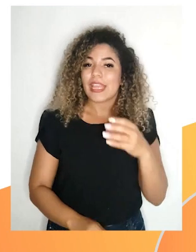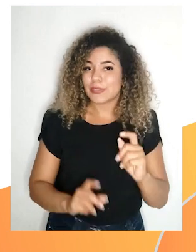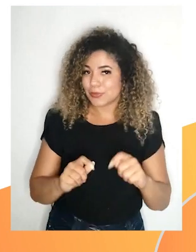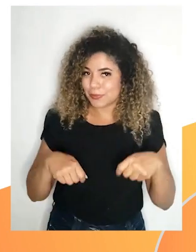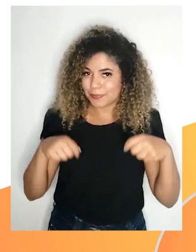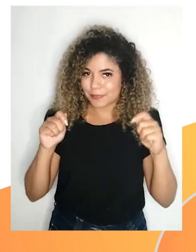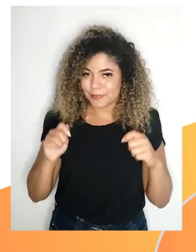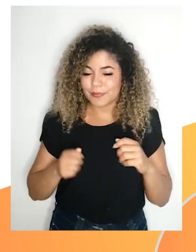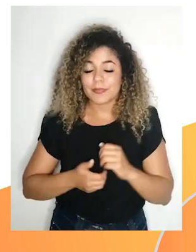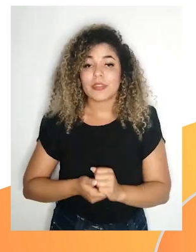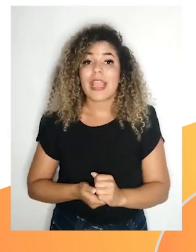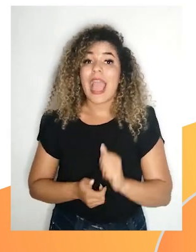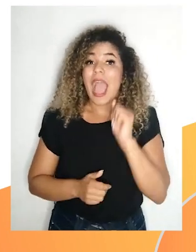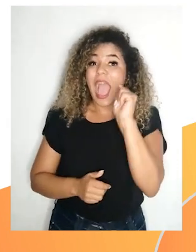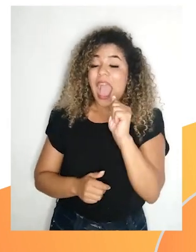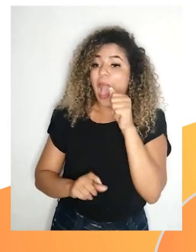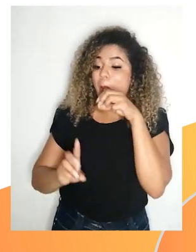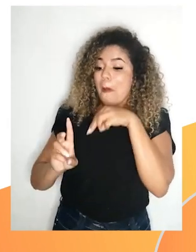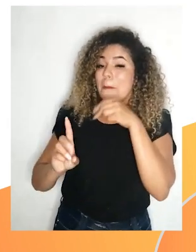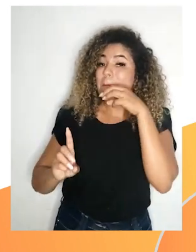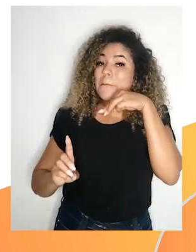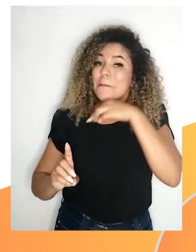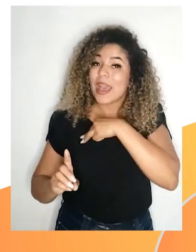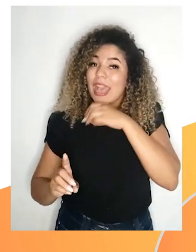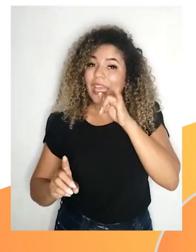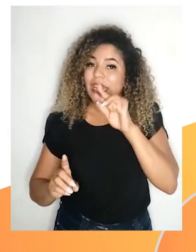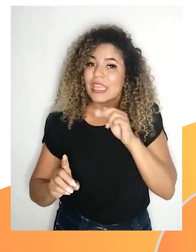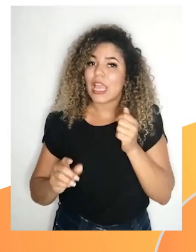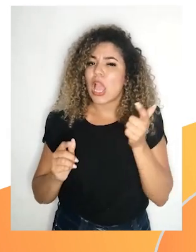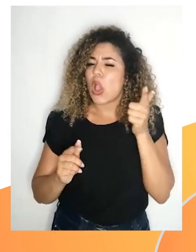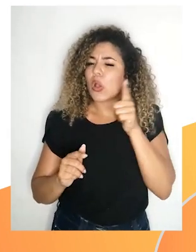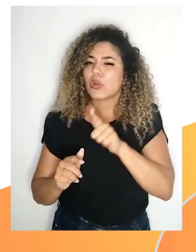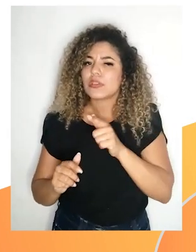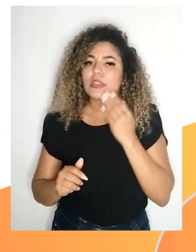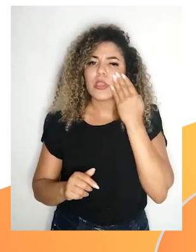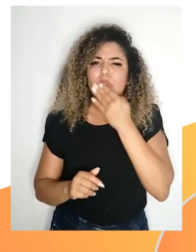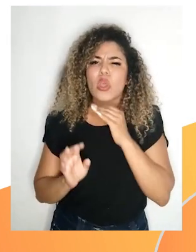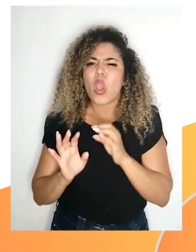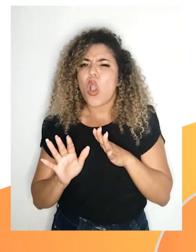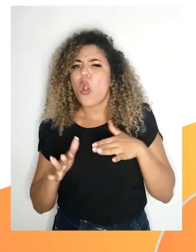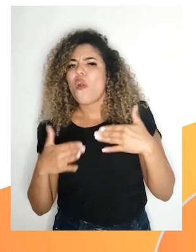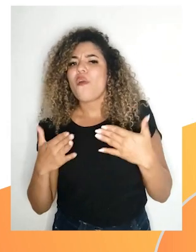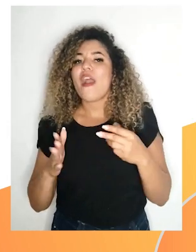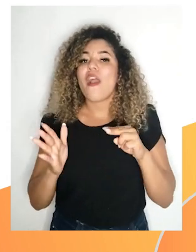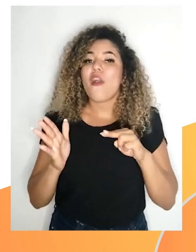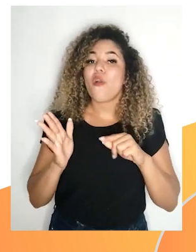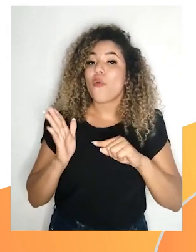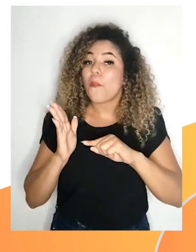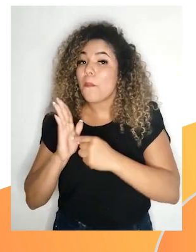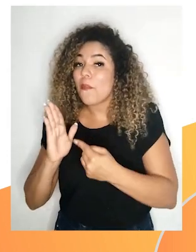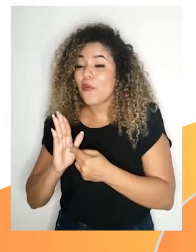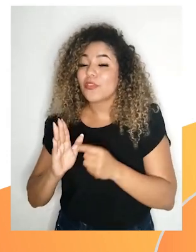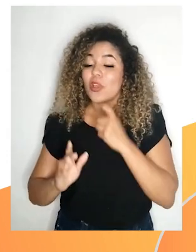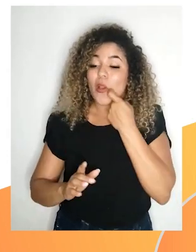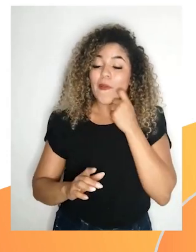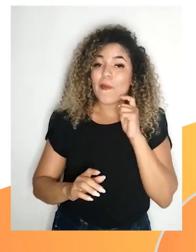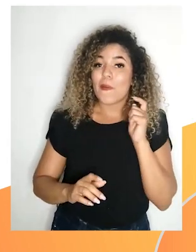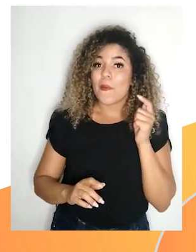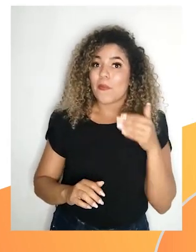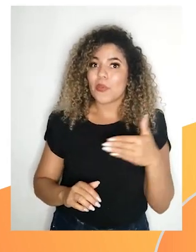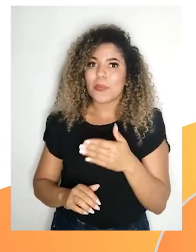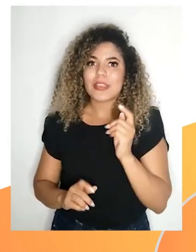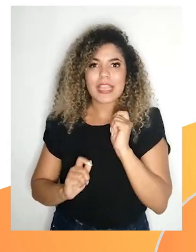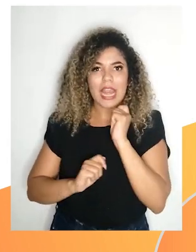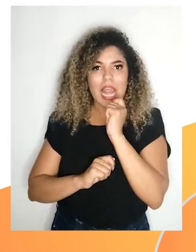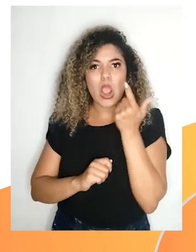Olha aqui a letra A. Maria ganhou um doce. Quais são os valores dos peixes que ela pescou? Então, se a gente